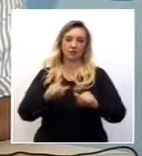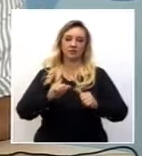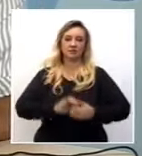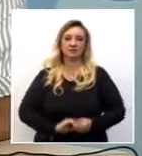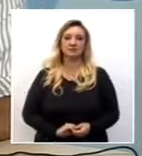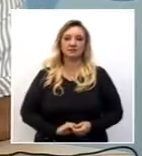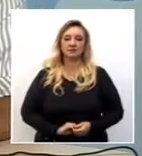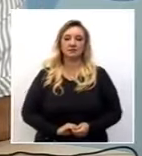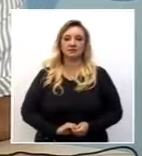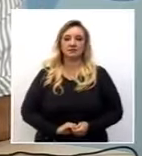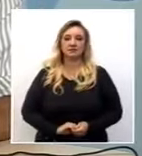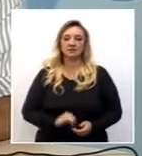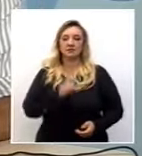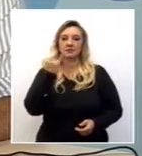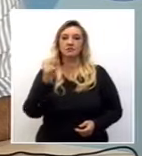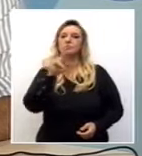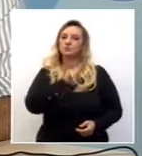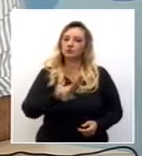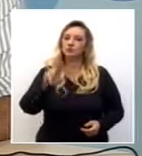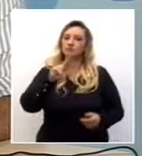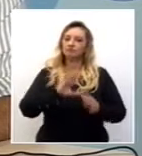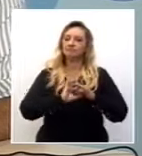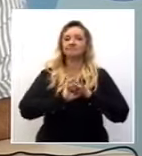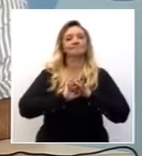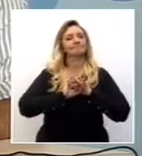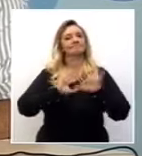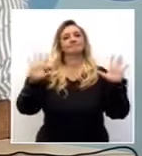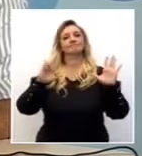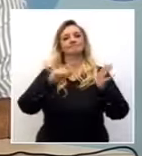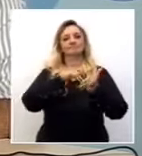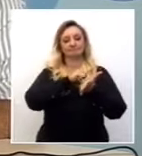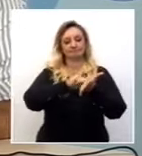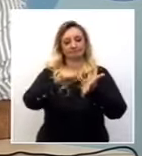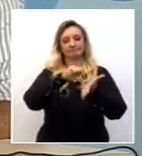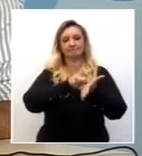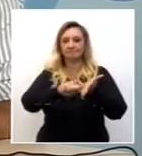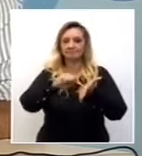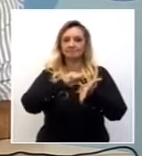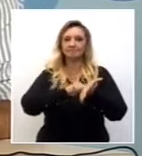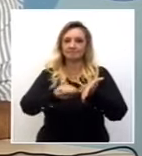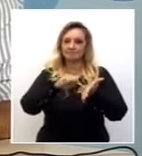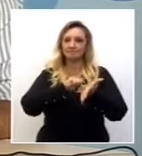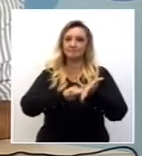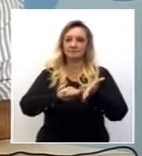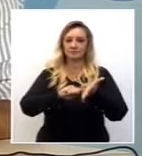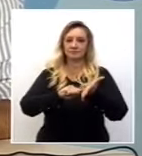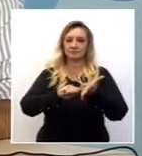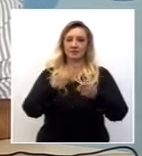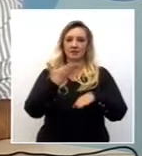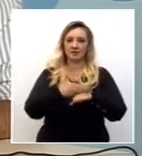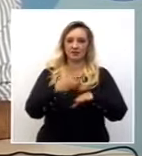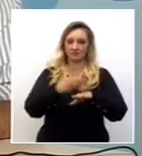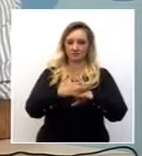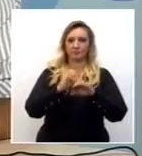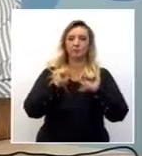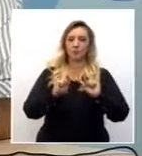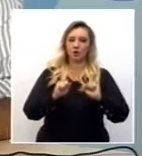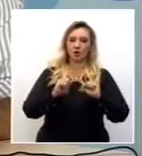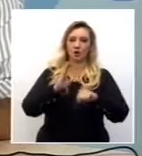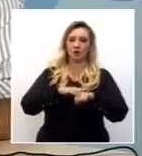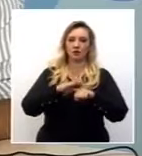que eles usem à vontade o caderno para poder registrar essas atividades. Eles podem